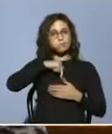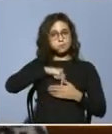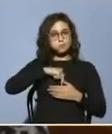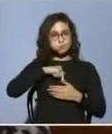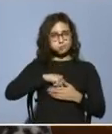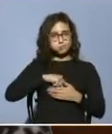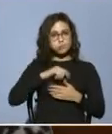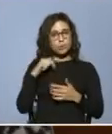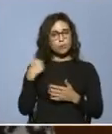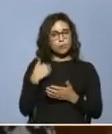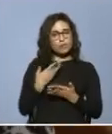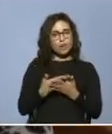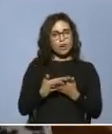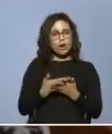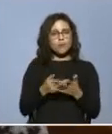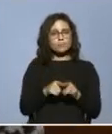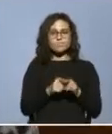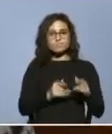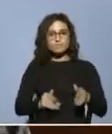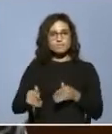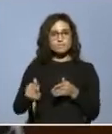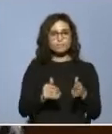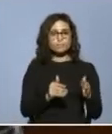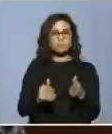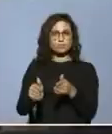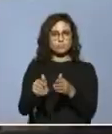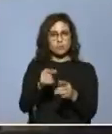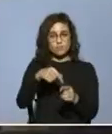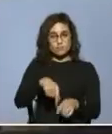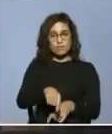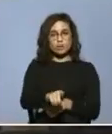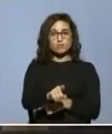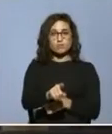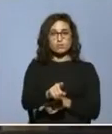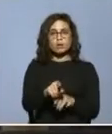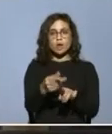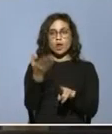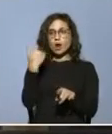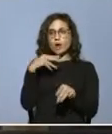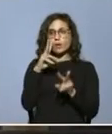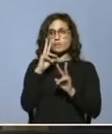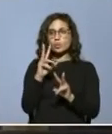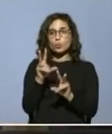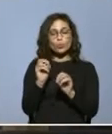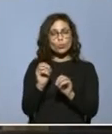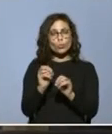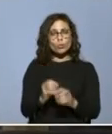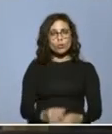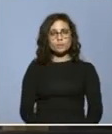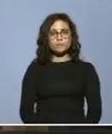propõe conduzir-nos por caminhos e para caminhos nunca antes suspeitados.